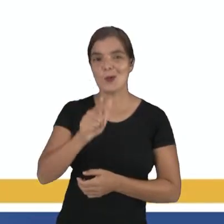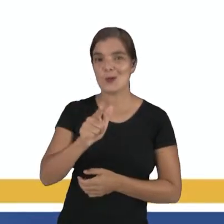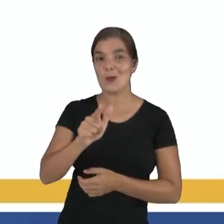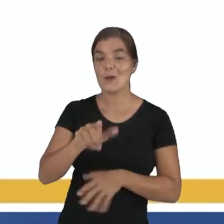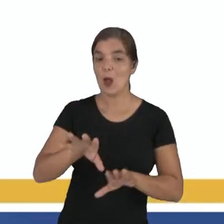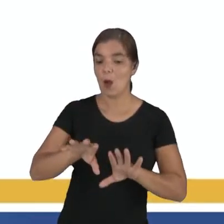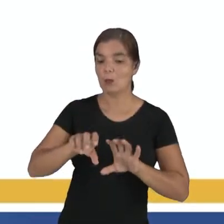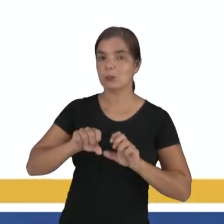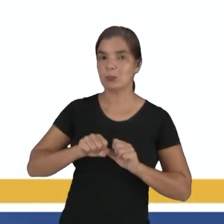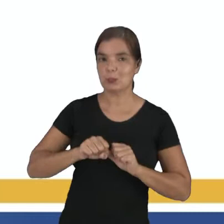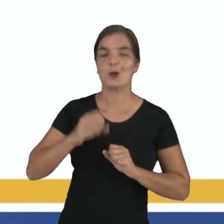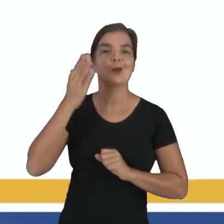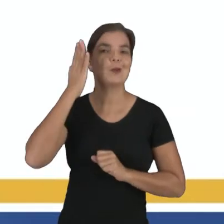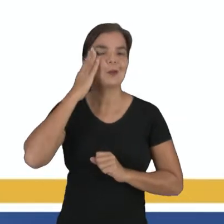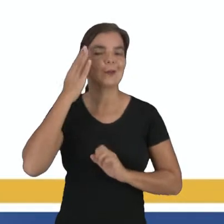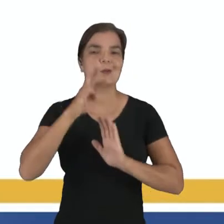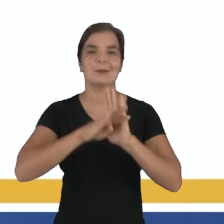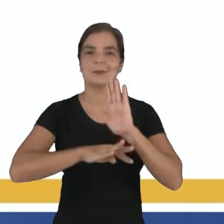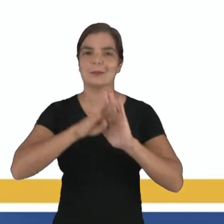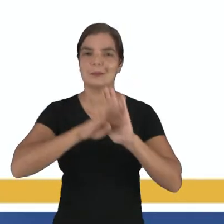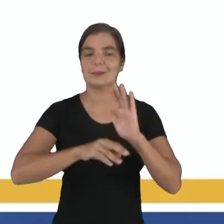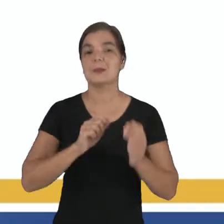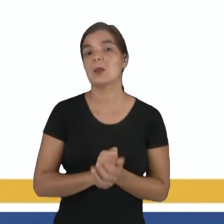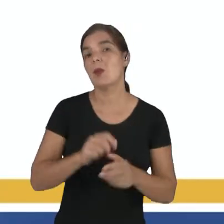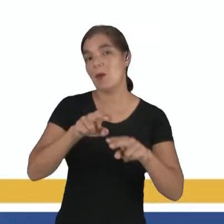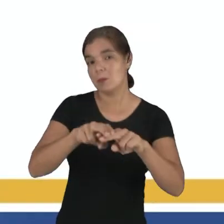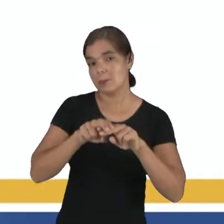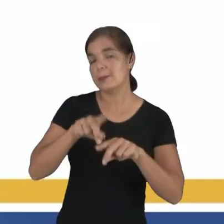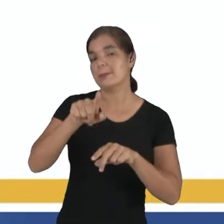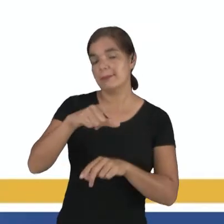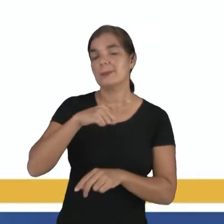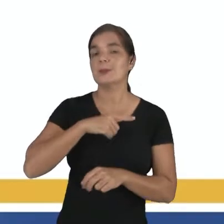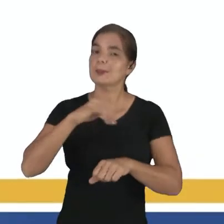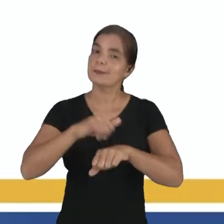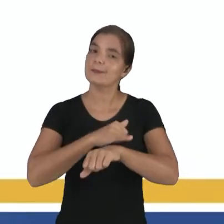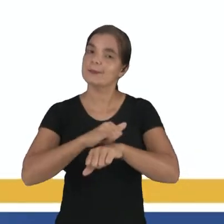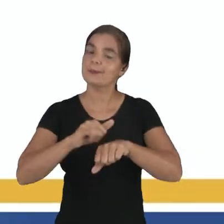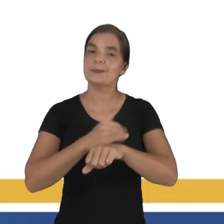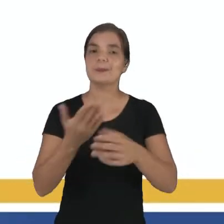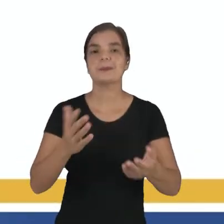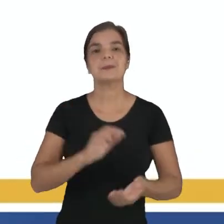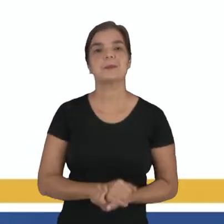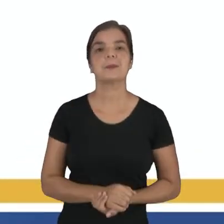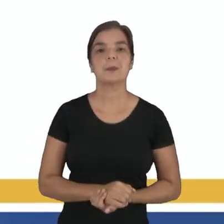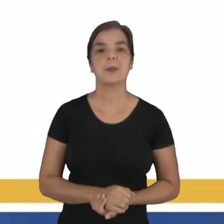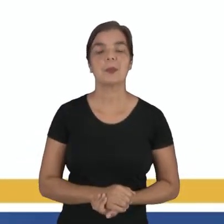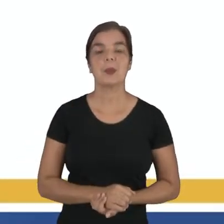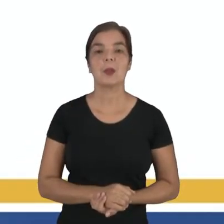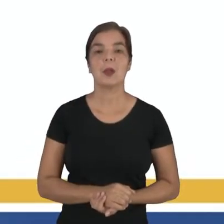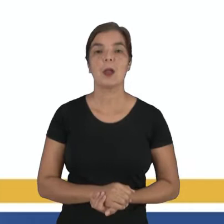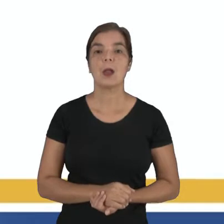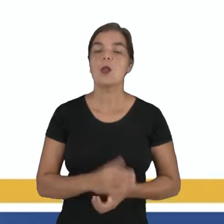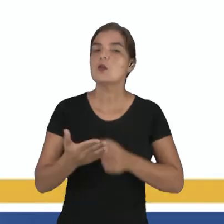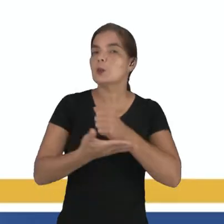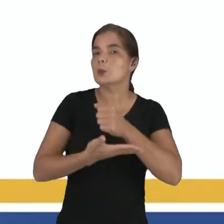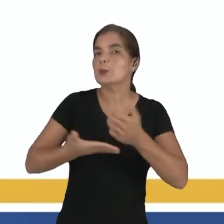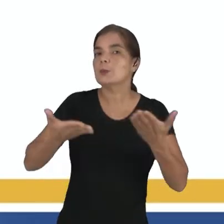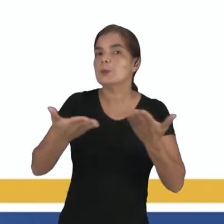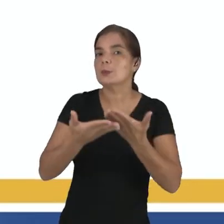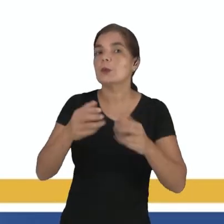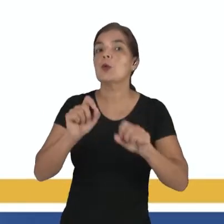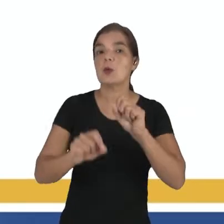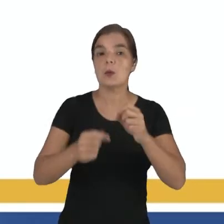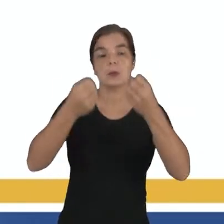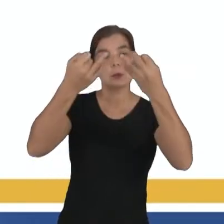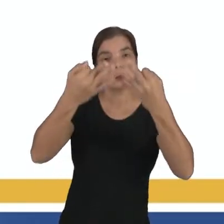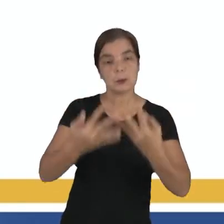conseguir absorver e compreender o texto. É por isso que existem estratégias. E nossa base de hoje,